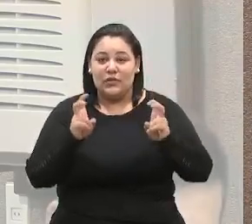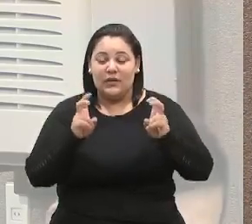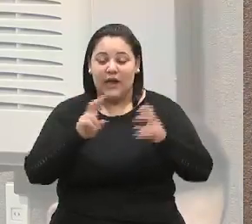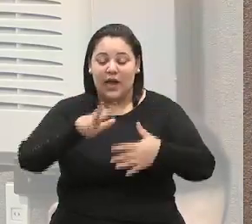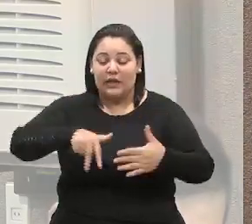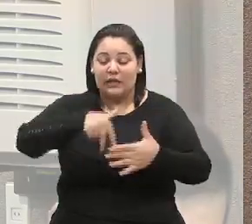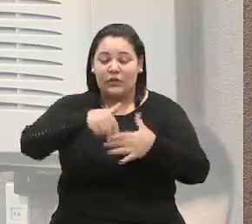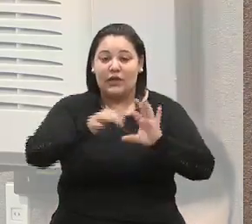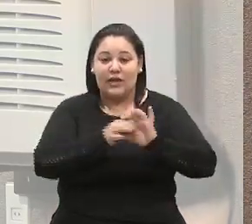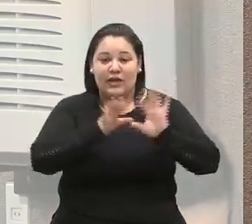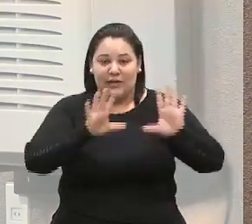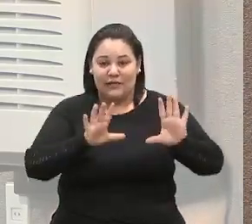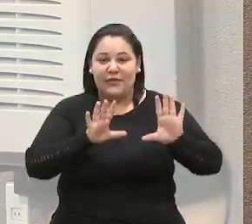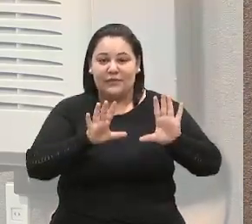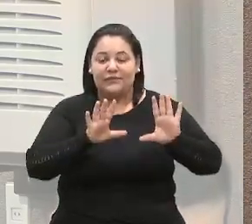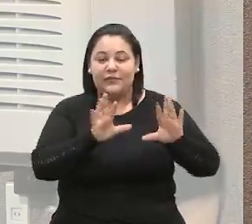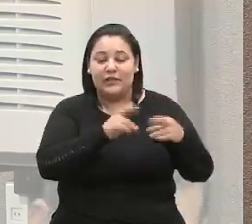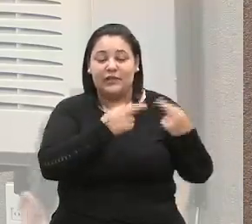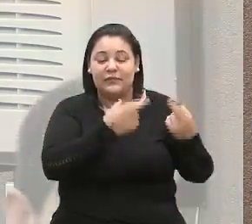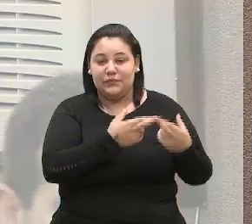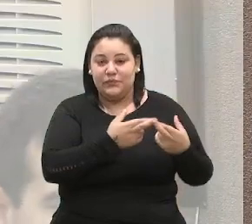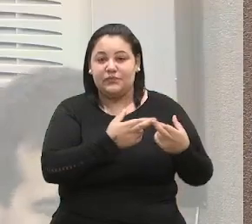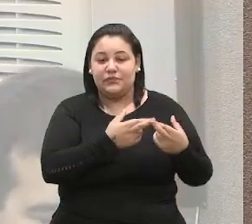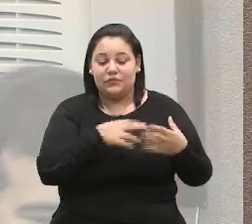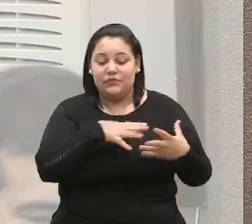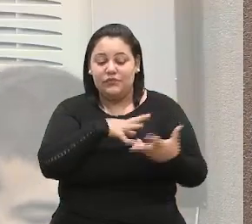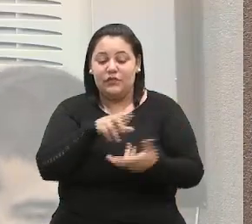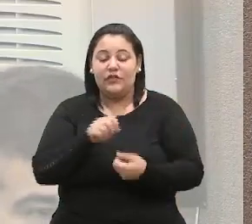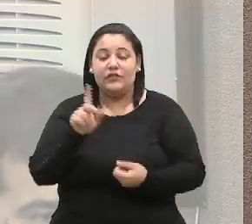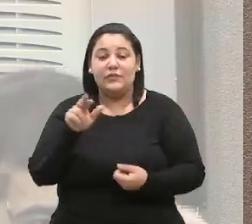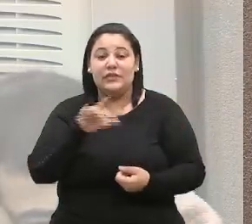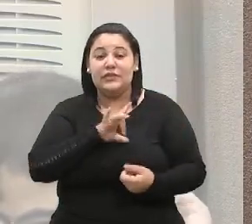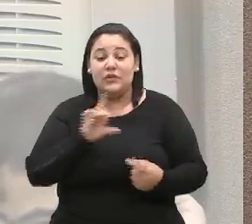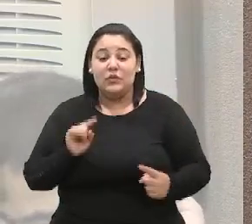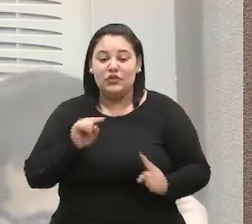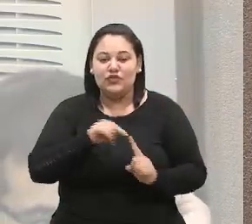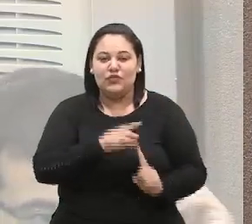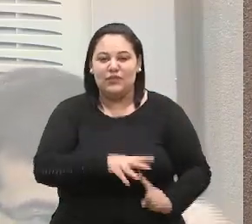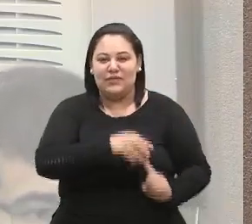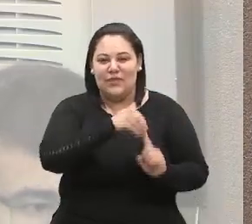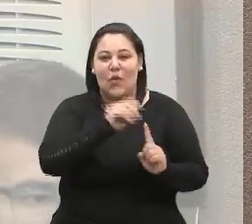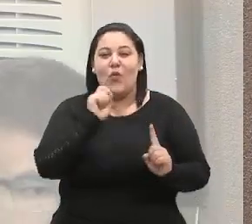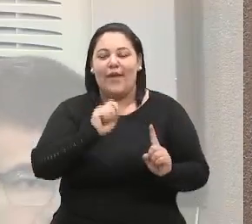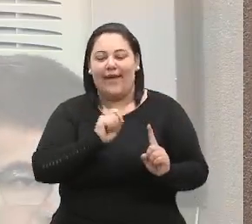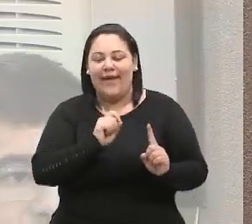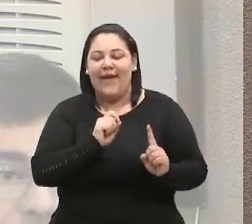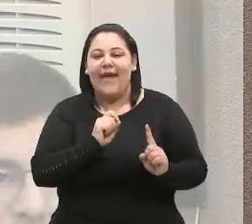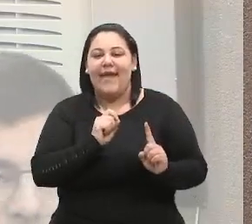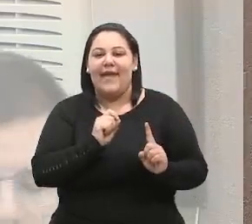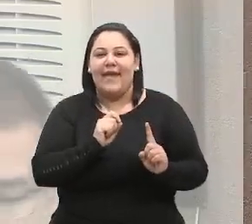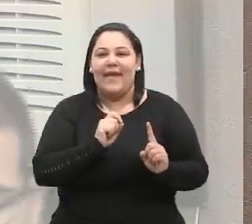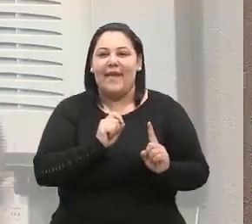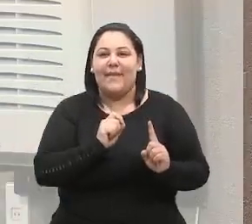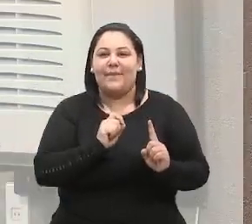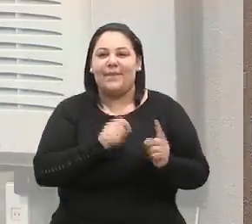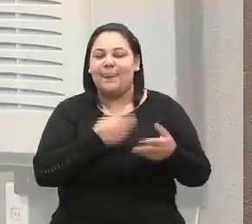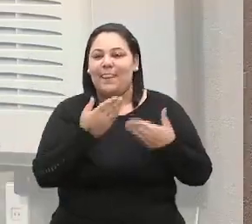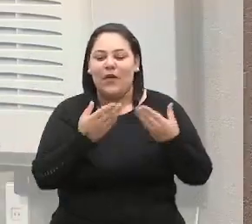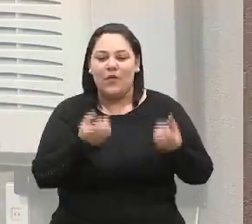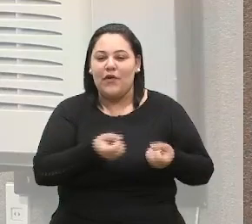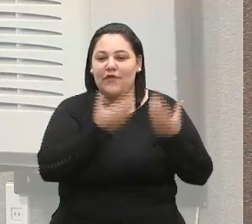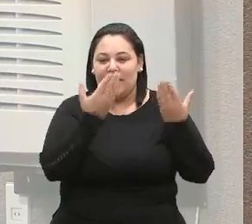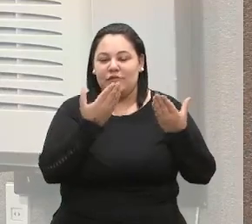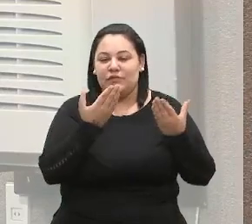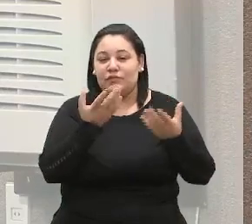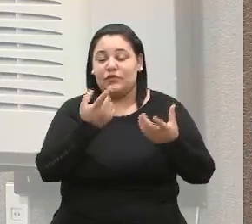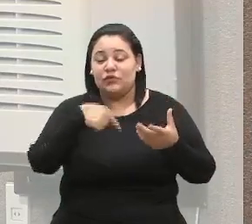sobre a Conferência Mundial das Cidades Irmãs. E ele tem como objetivo principal, né, este evento, captar